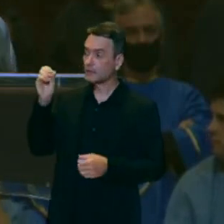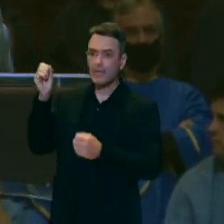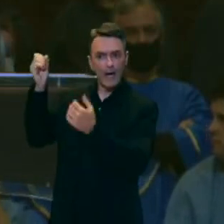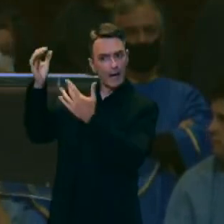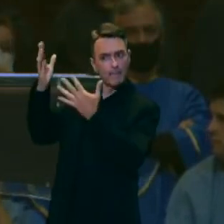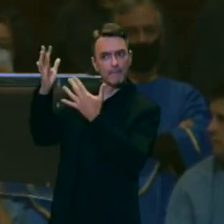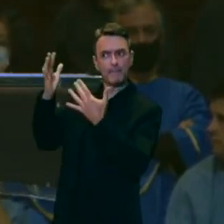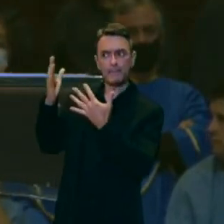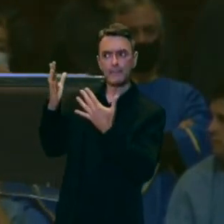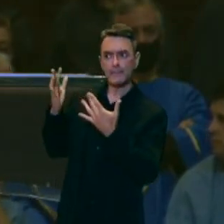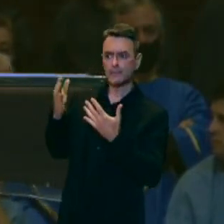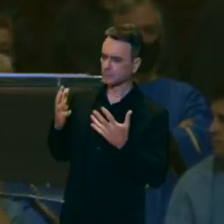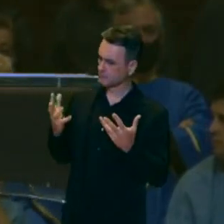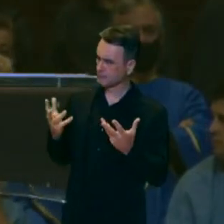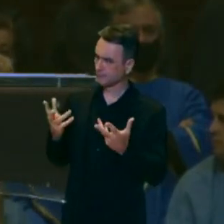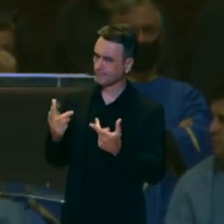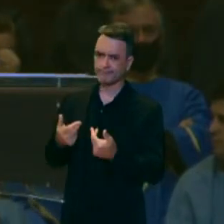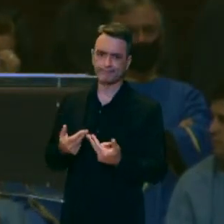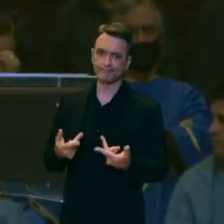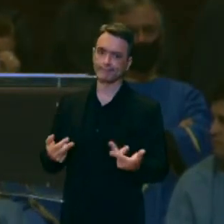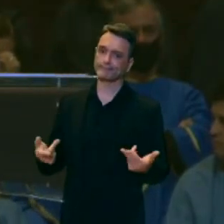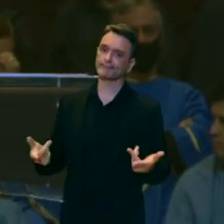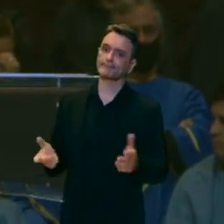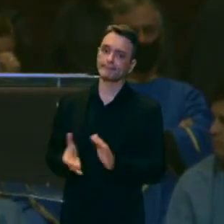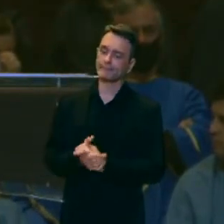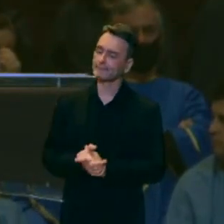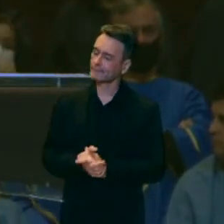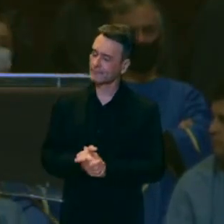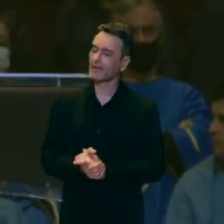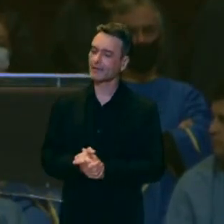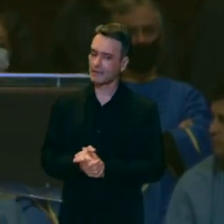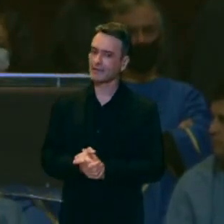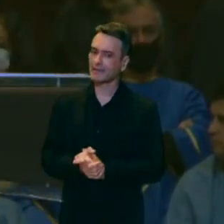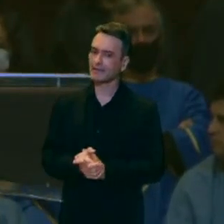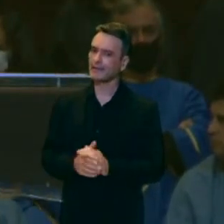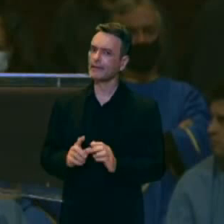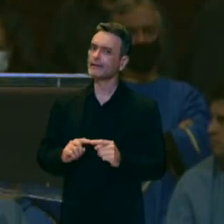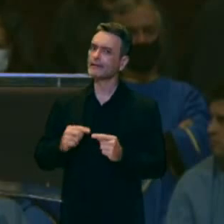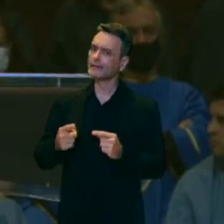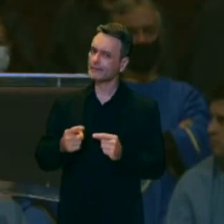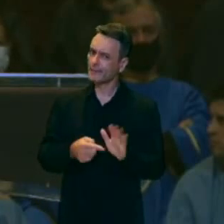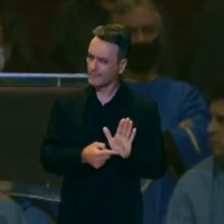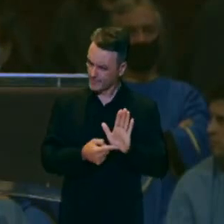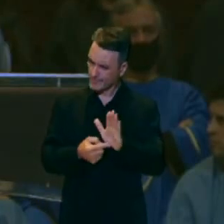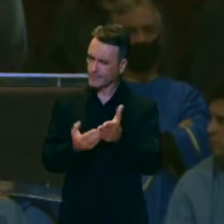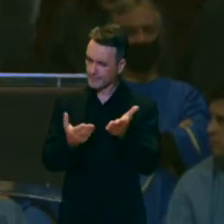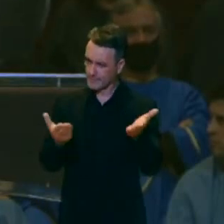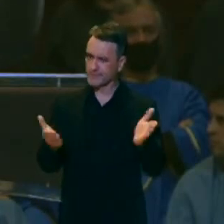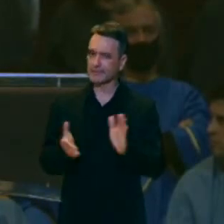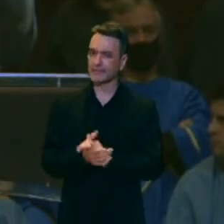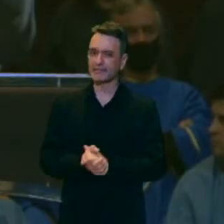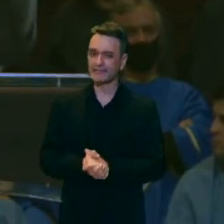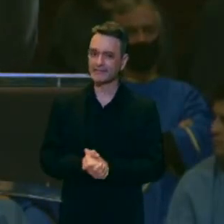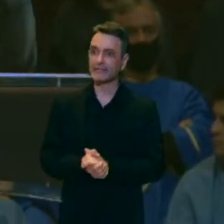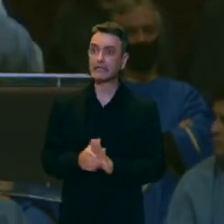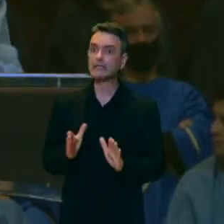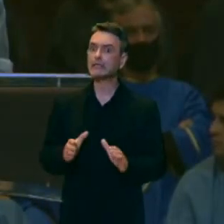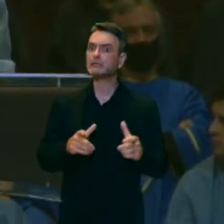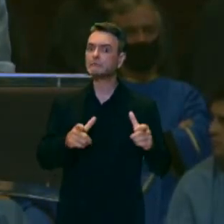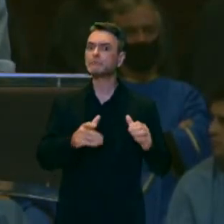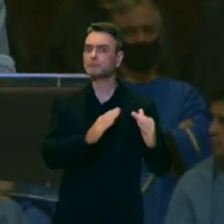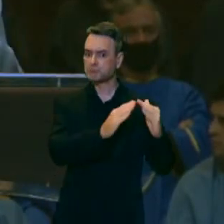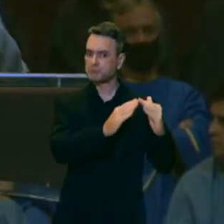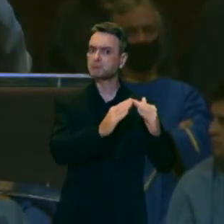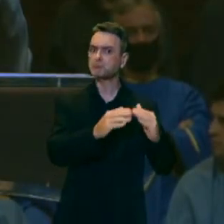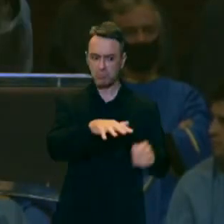demais, foi uma coisa maravilhosa. Vocês vão ver, depois a gente vai mostrar para vocês verem. Aqueles que moram lá na região, se quiserem